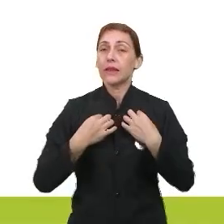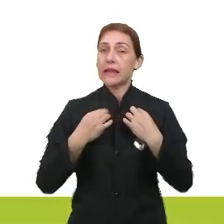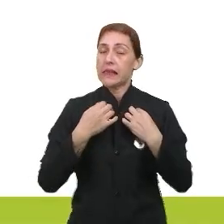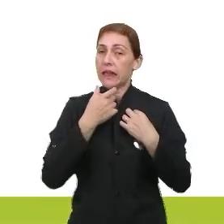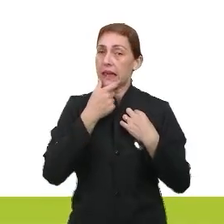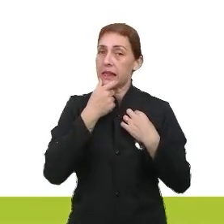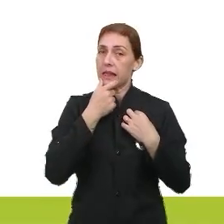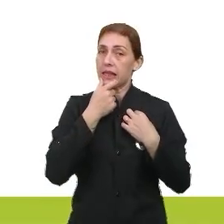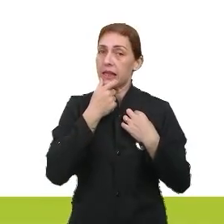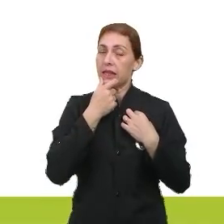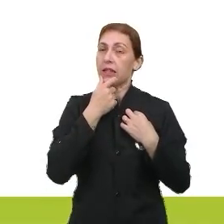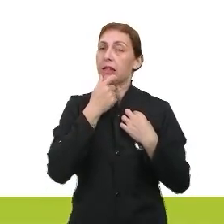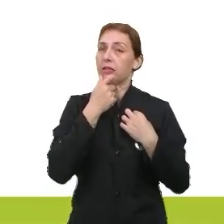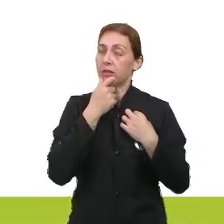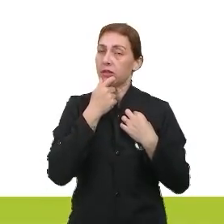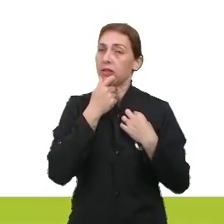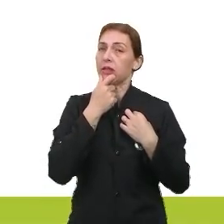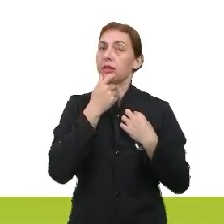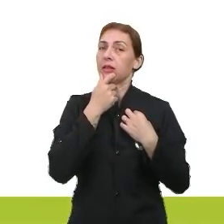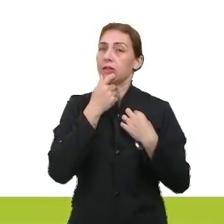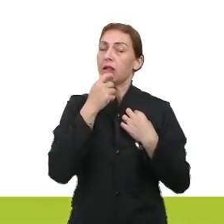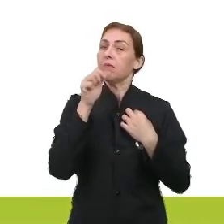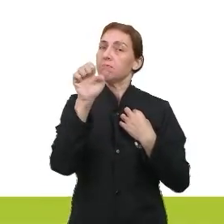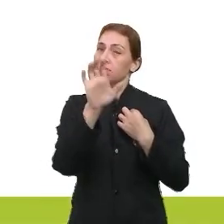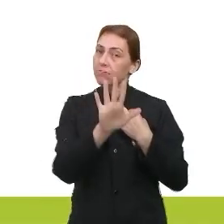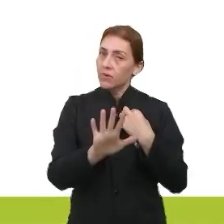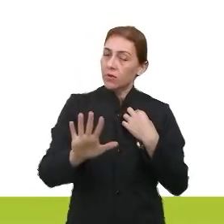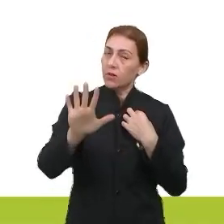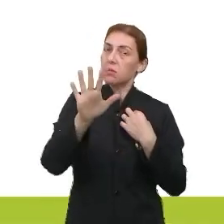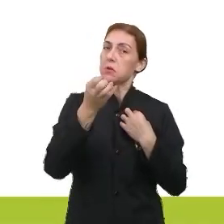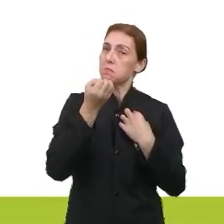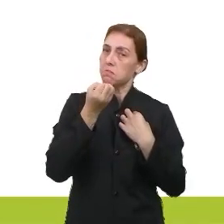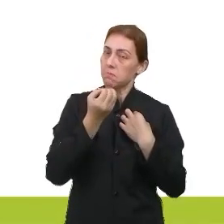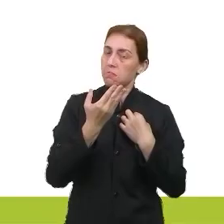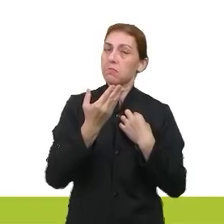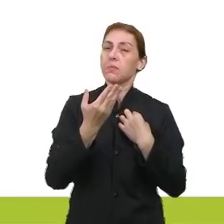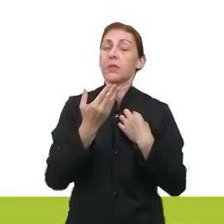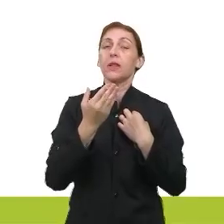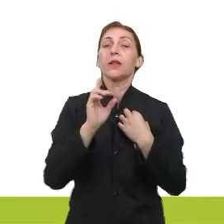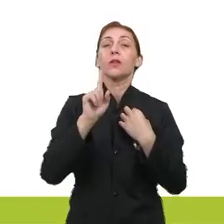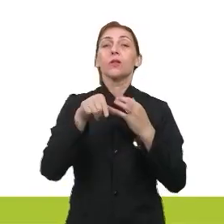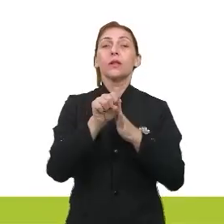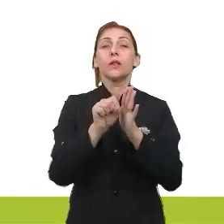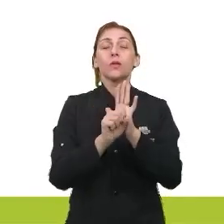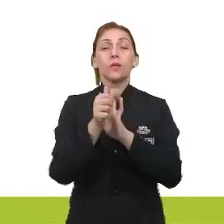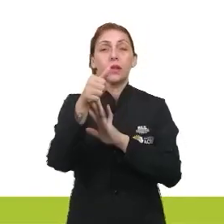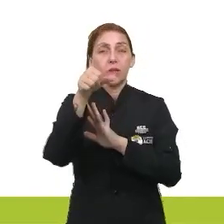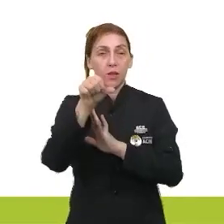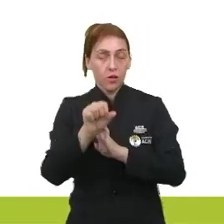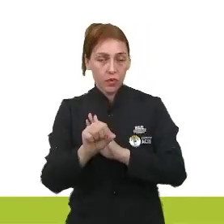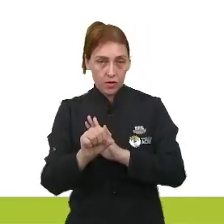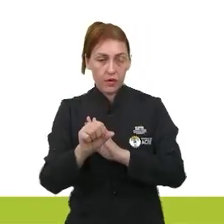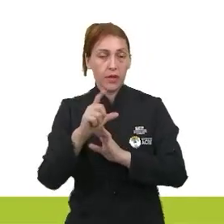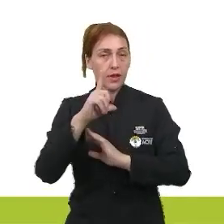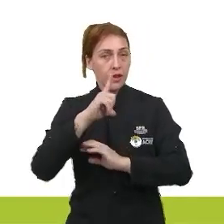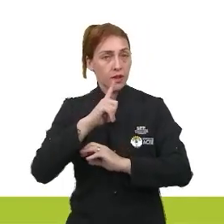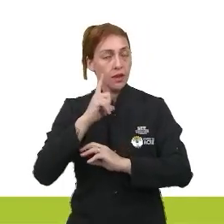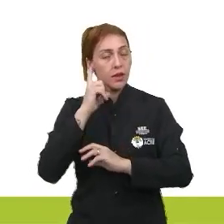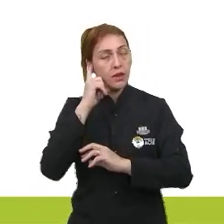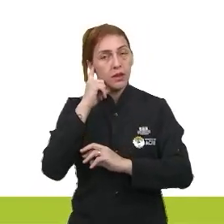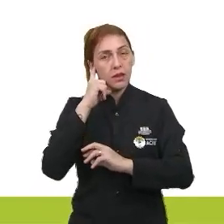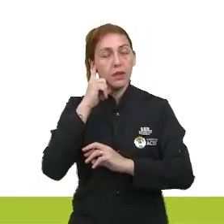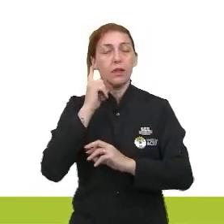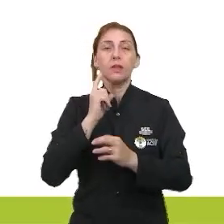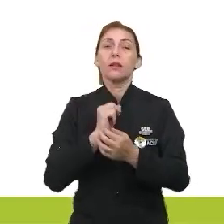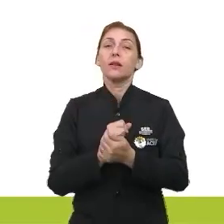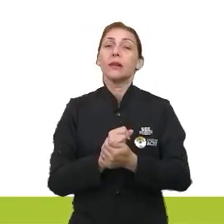muito privilegiado na Europa. Mais tarde, no século XIX, nós temos aí,